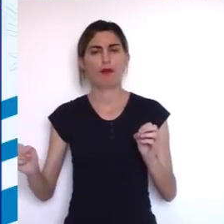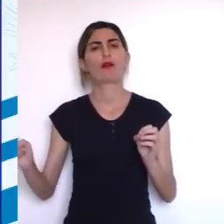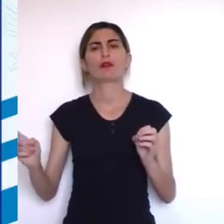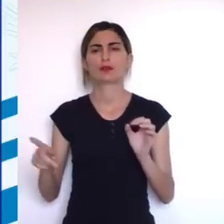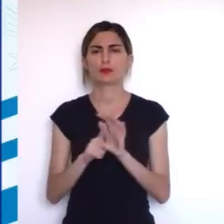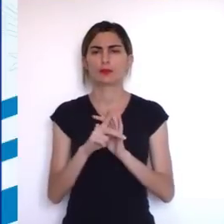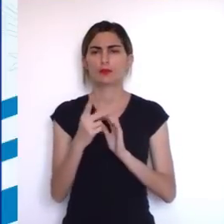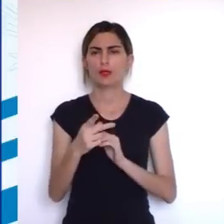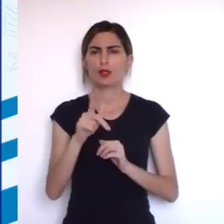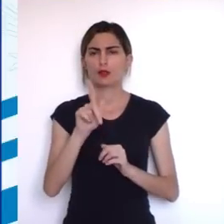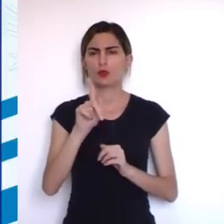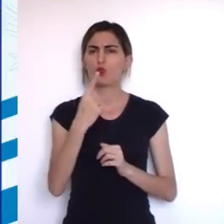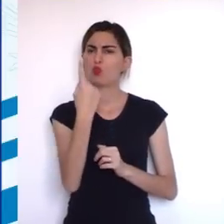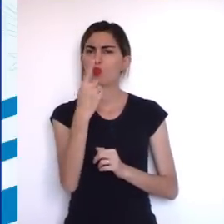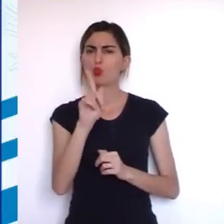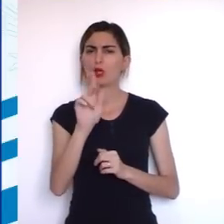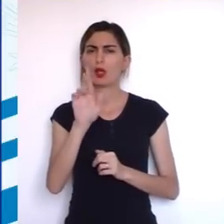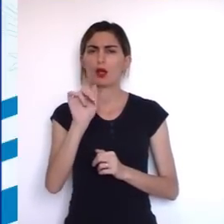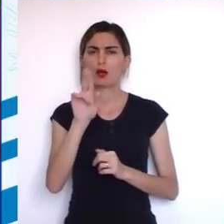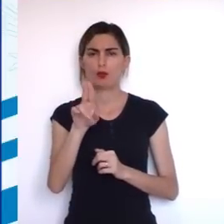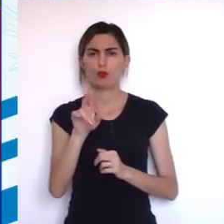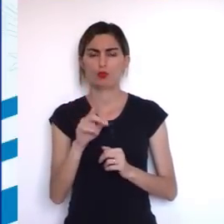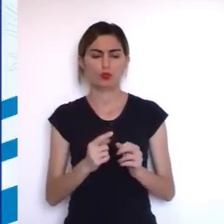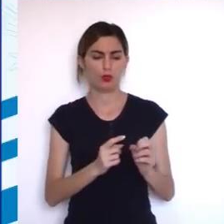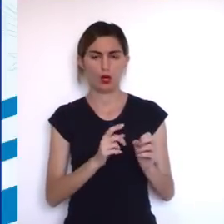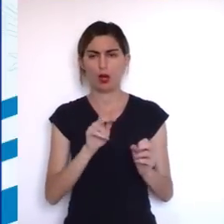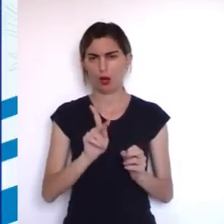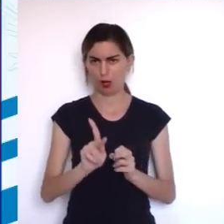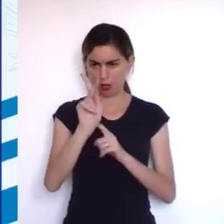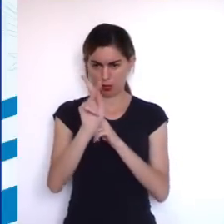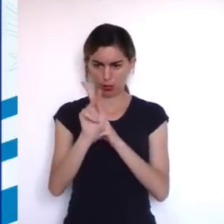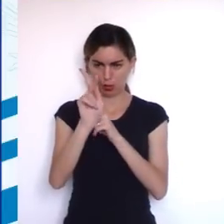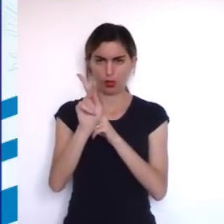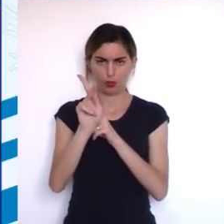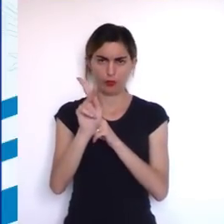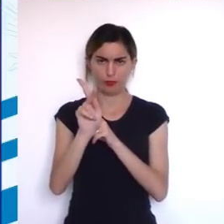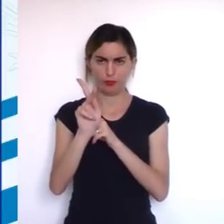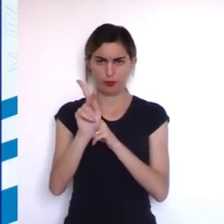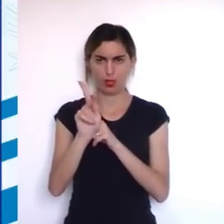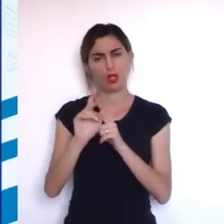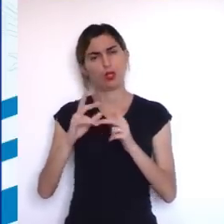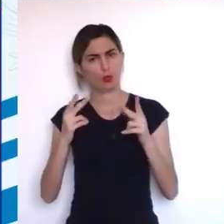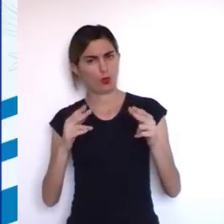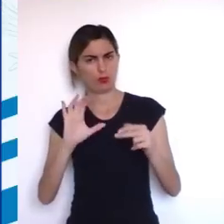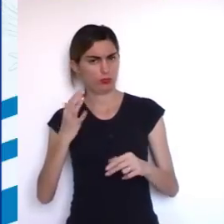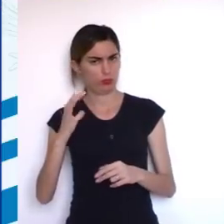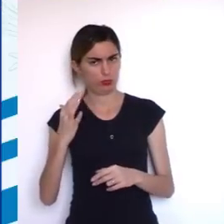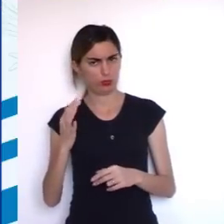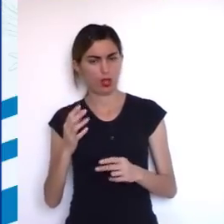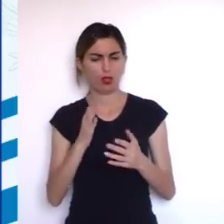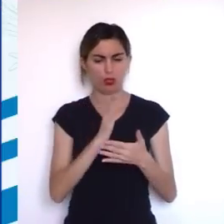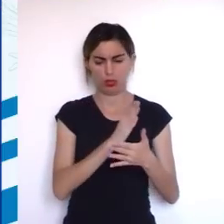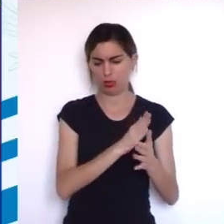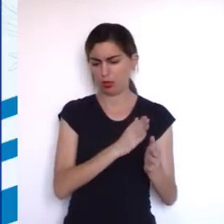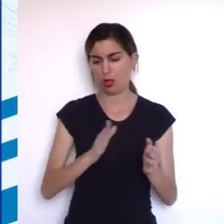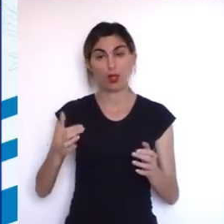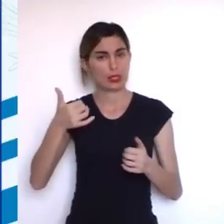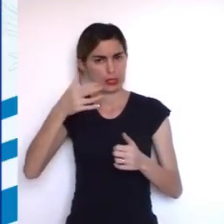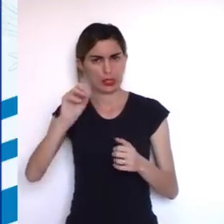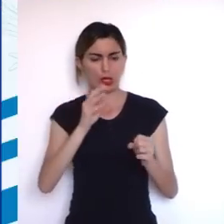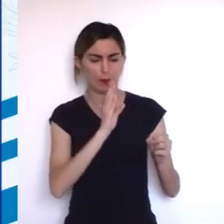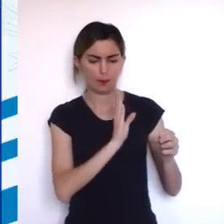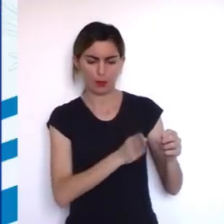parte corresponde a 1 grau Celsius. A escala Kelvin, assim como a Celsius, ela é dividida em